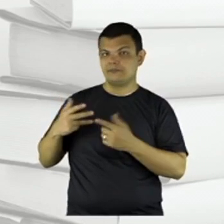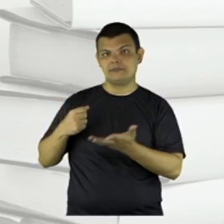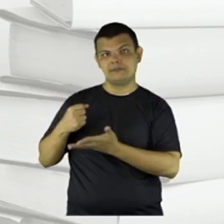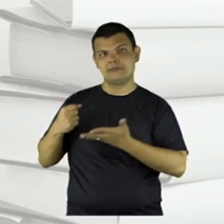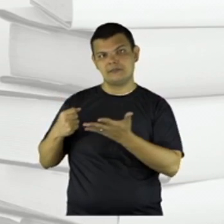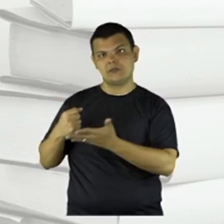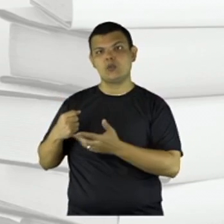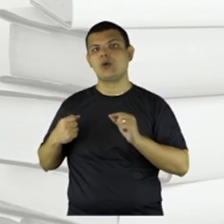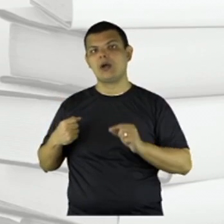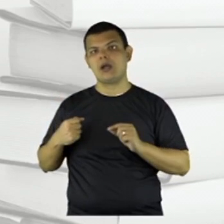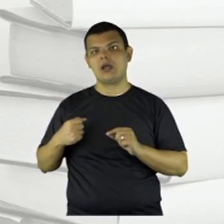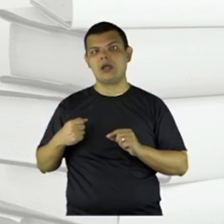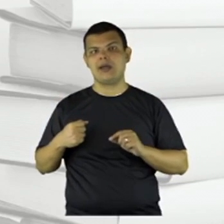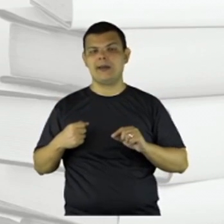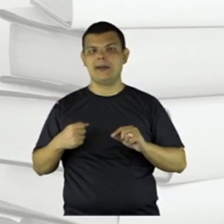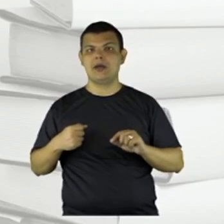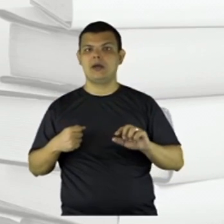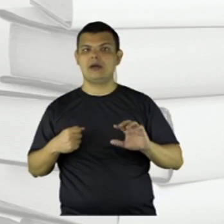Princípio da